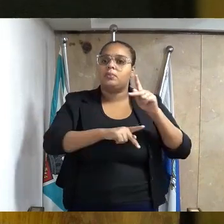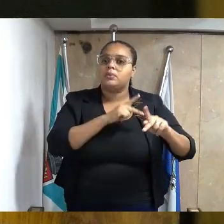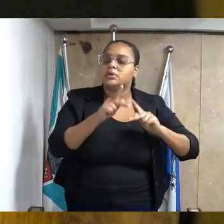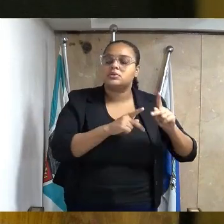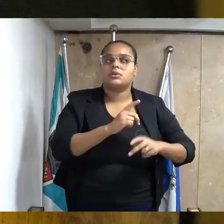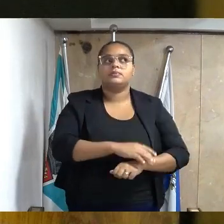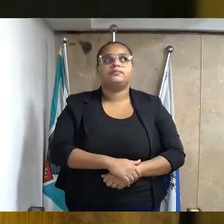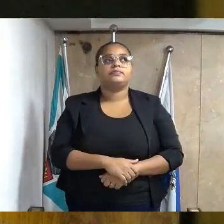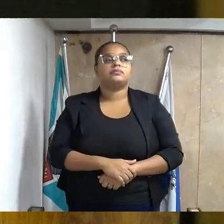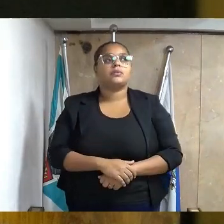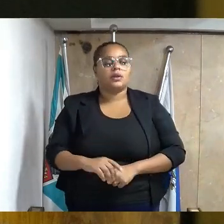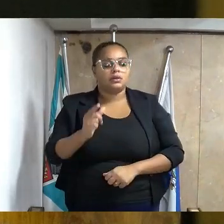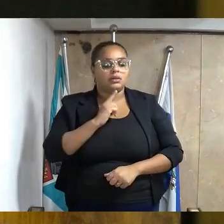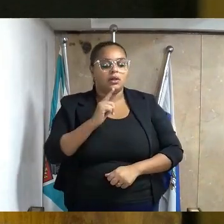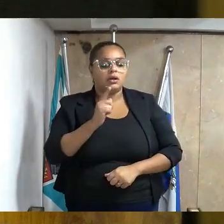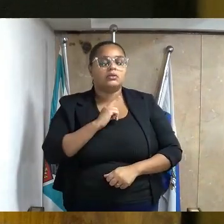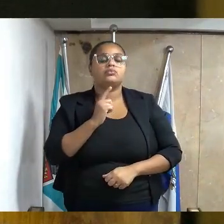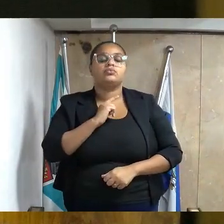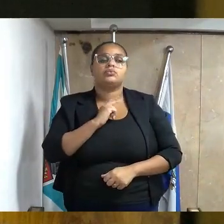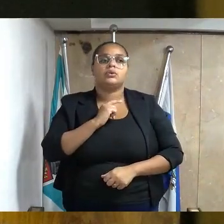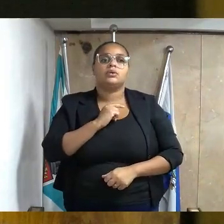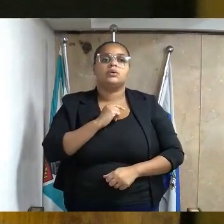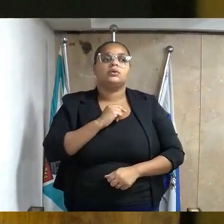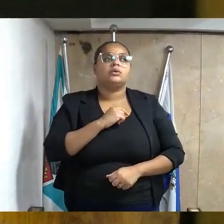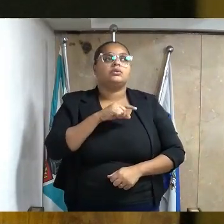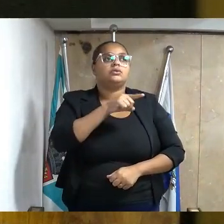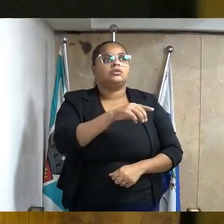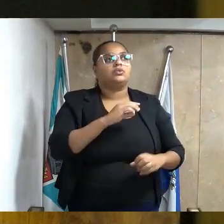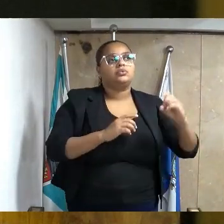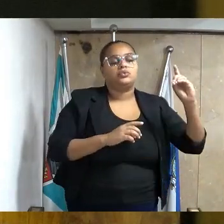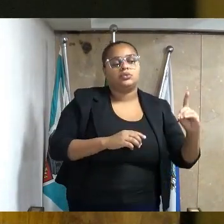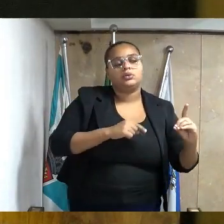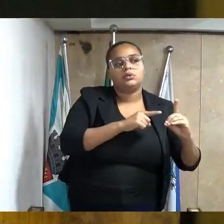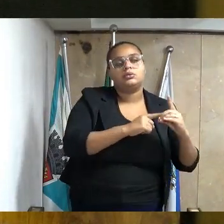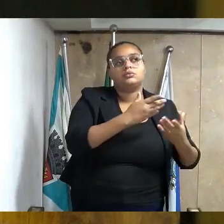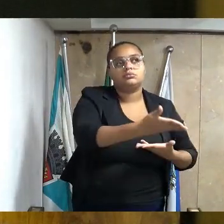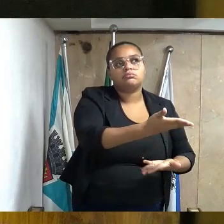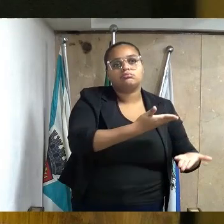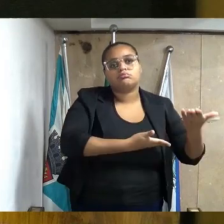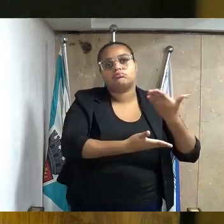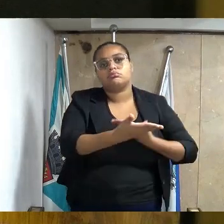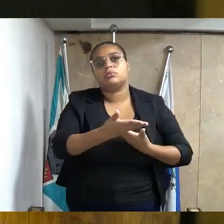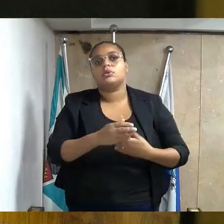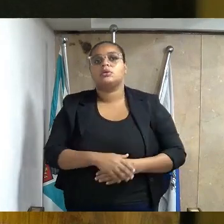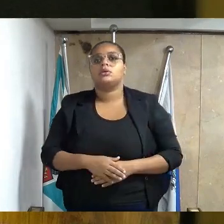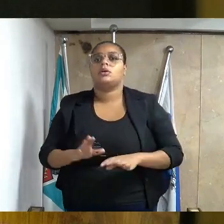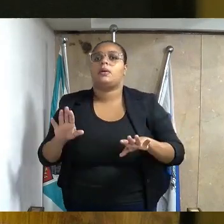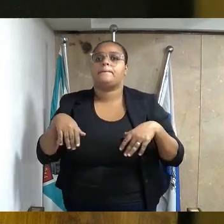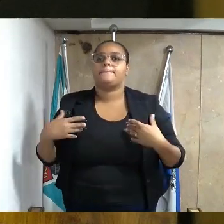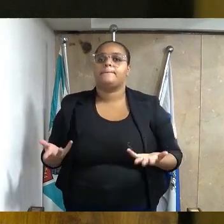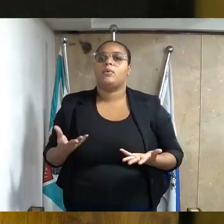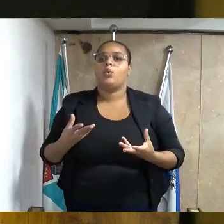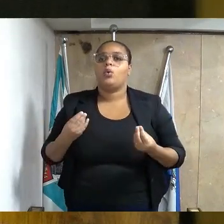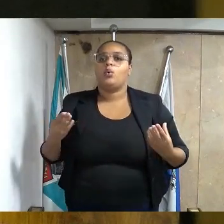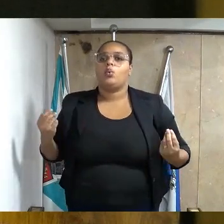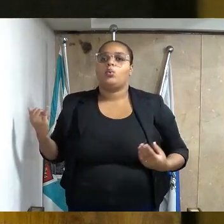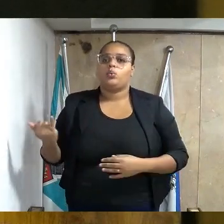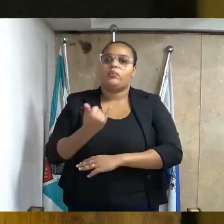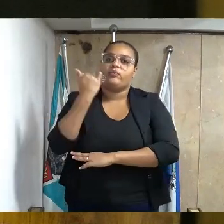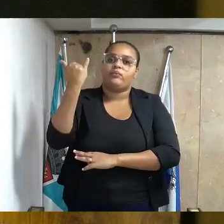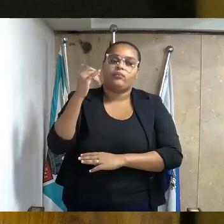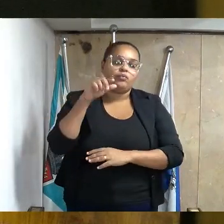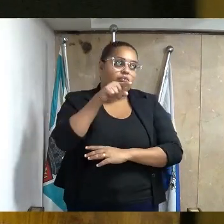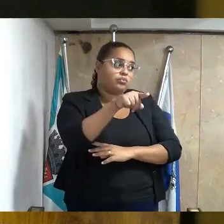população tenha os benefícios e os direitos adquiridos. Então, eu muito feliz com essa